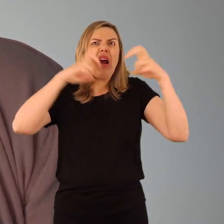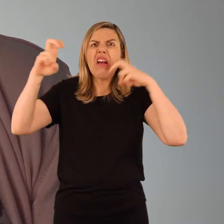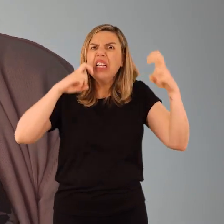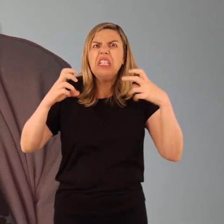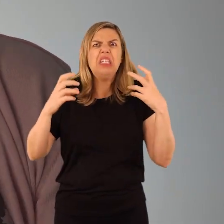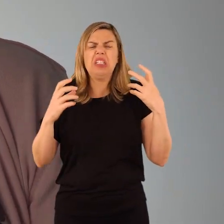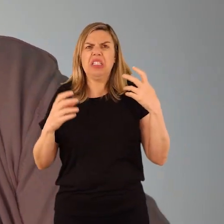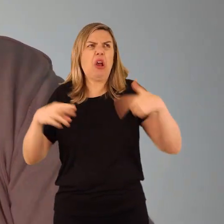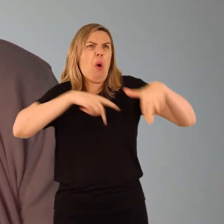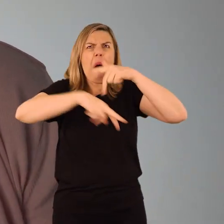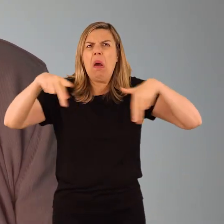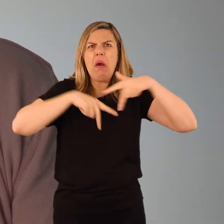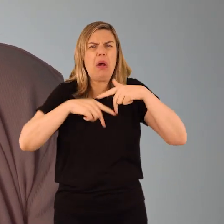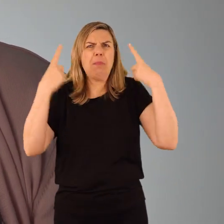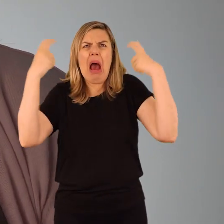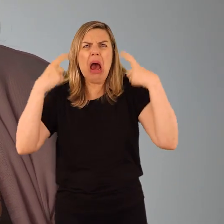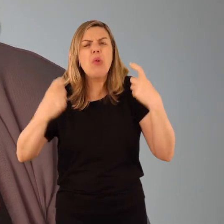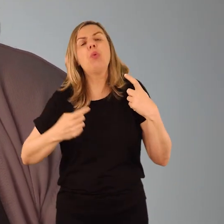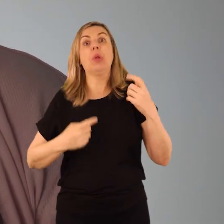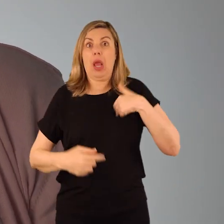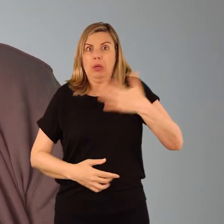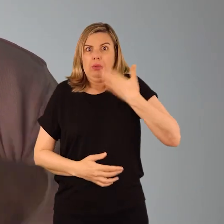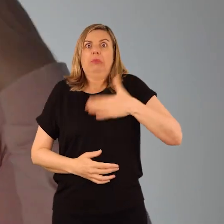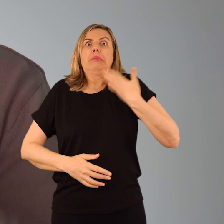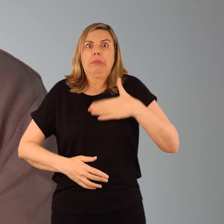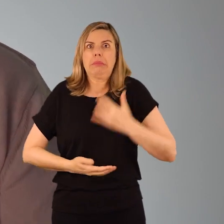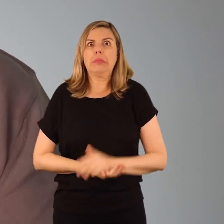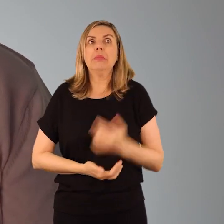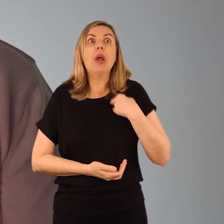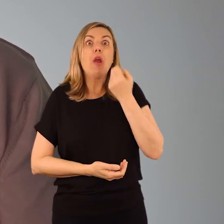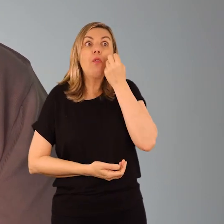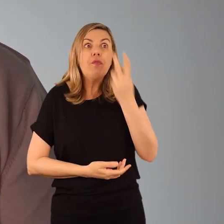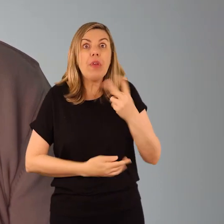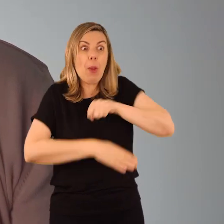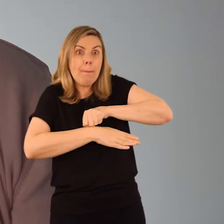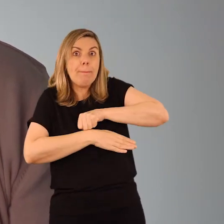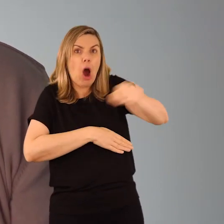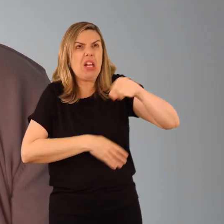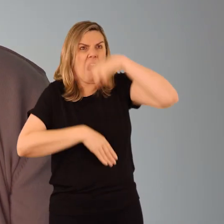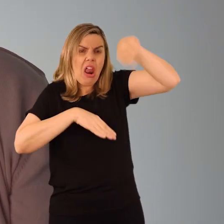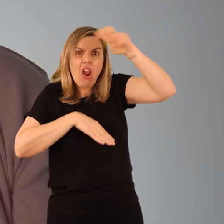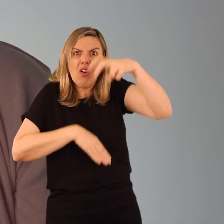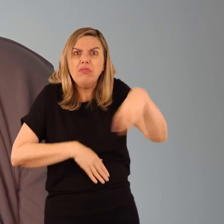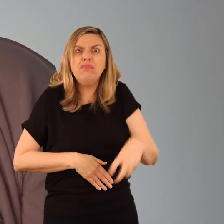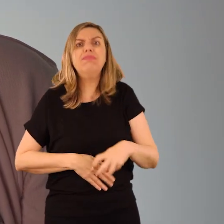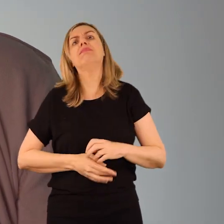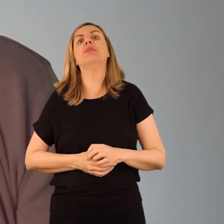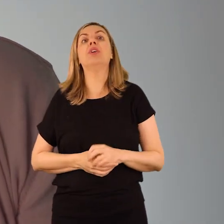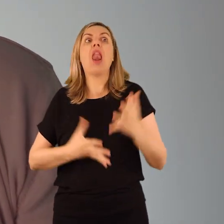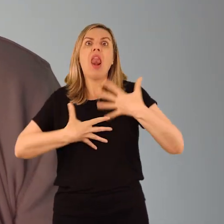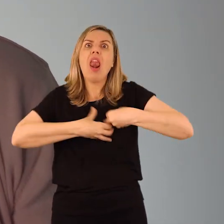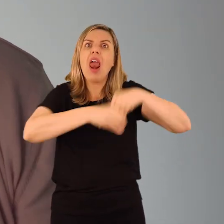uma correria, um barulho, tava muito assustada mesmo. Eu vi aquela porta abrir, aí desceu umas pessoas, né? E